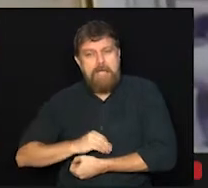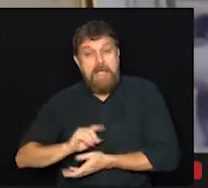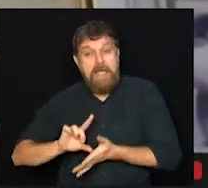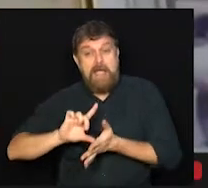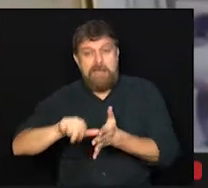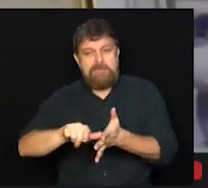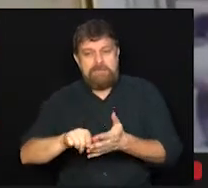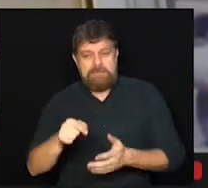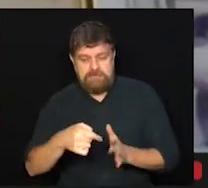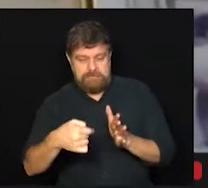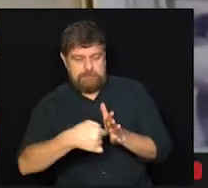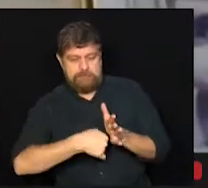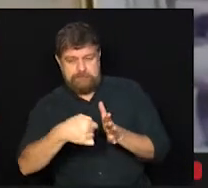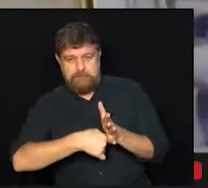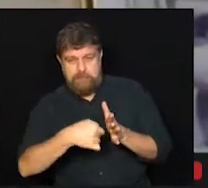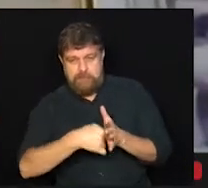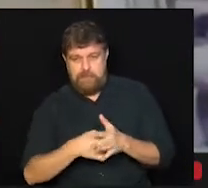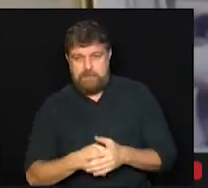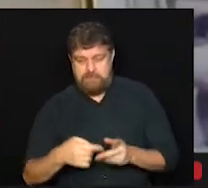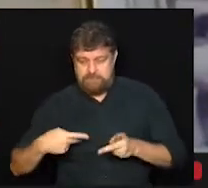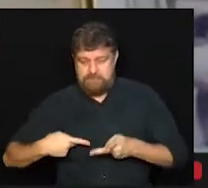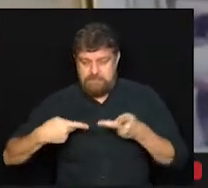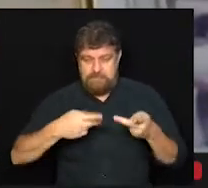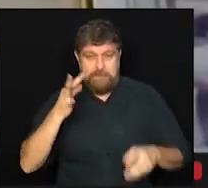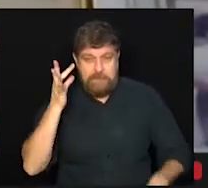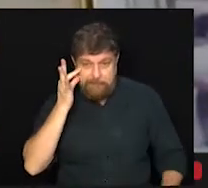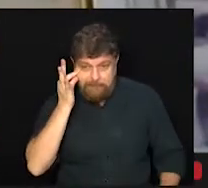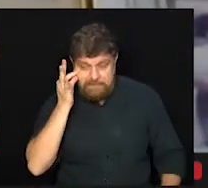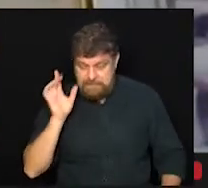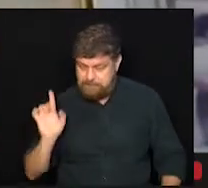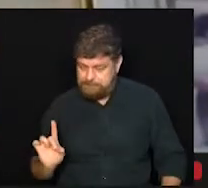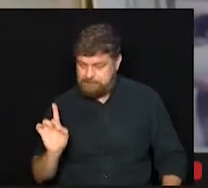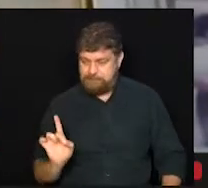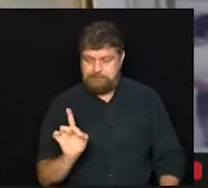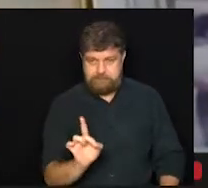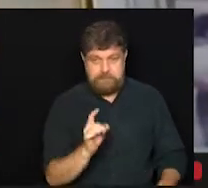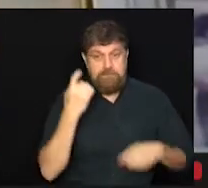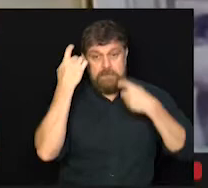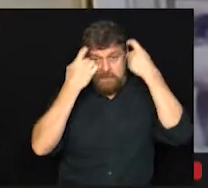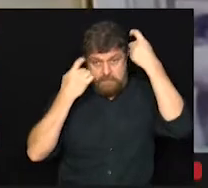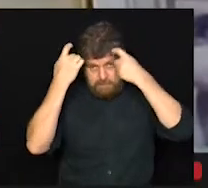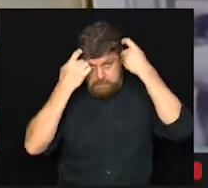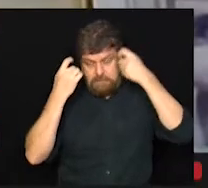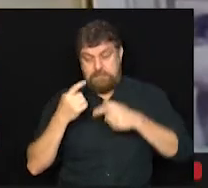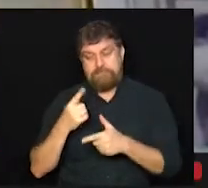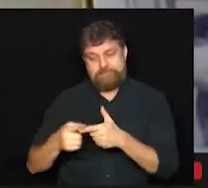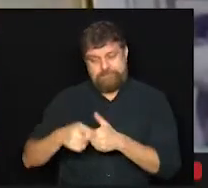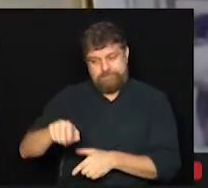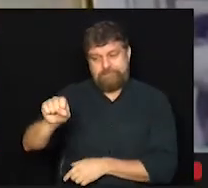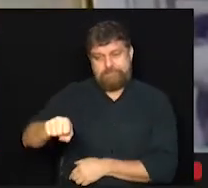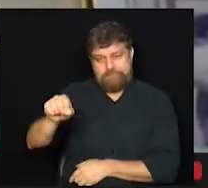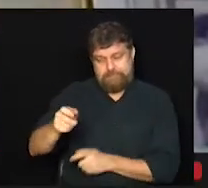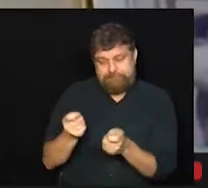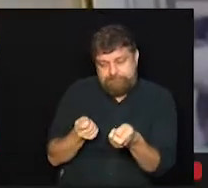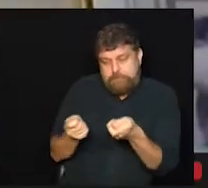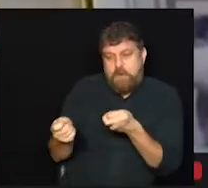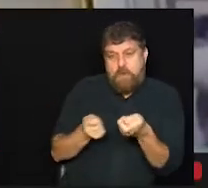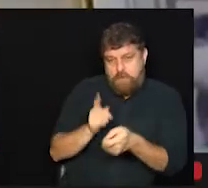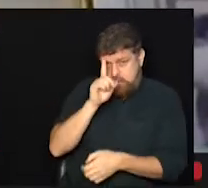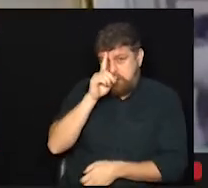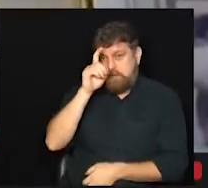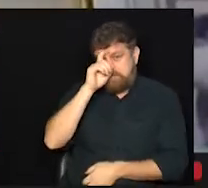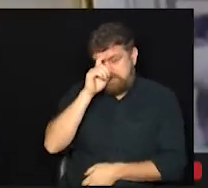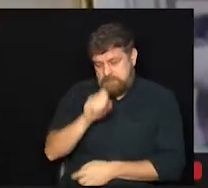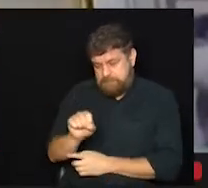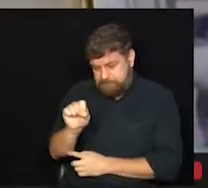você está perguntando, visitas, presença de pessoas que possam estar contaminadas, é um problema sim. Então, isso precisa estar muito bem controlado dentro do hospital. Então,